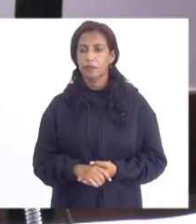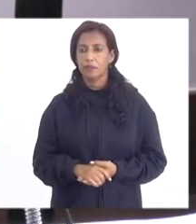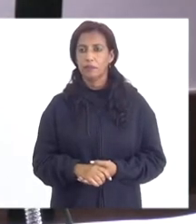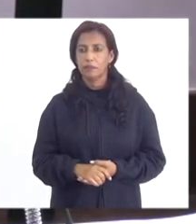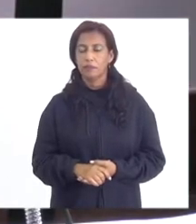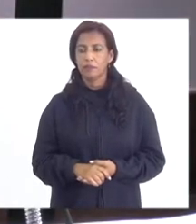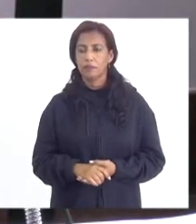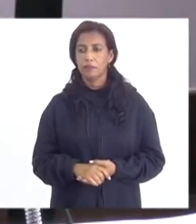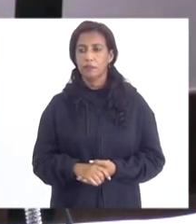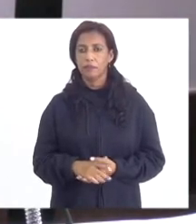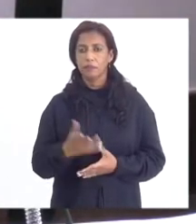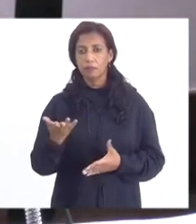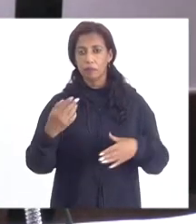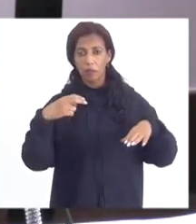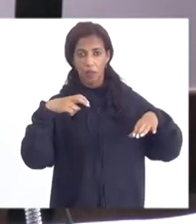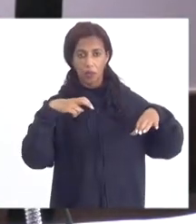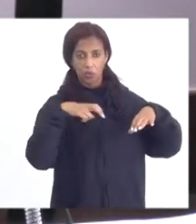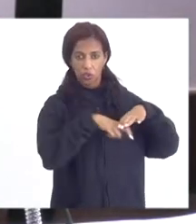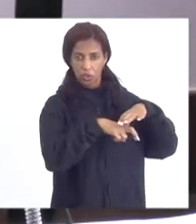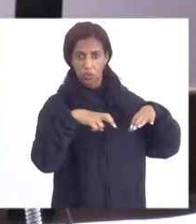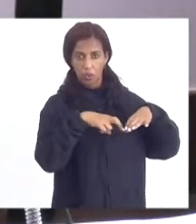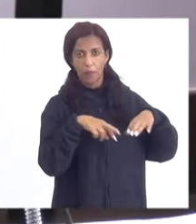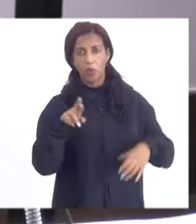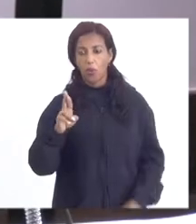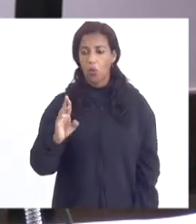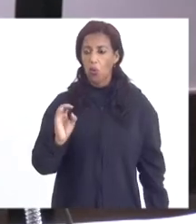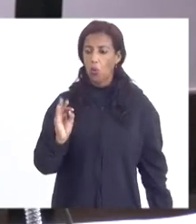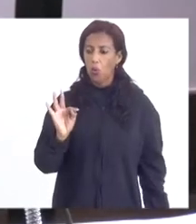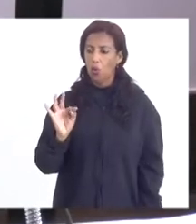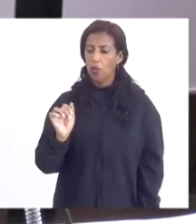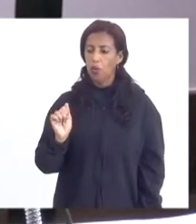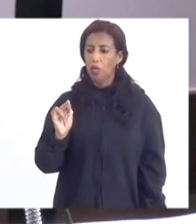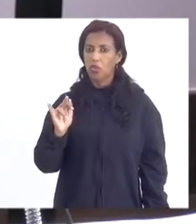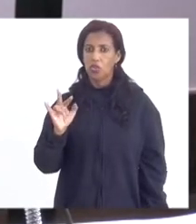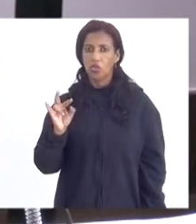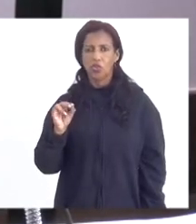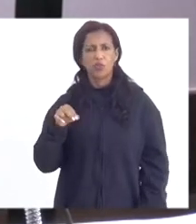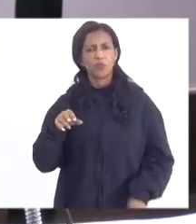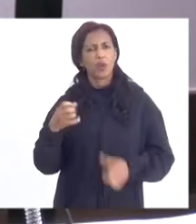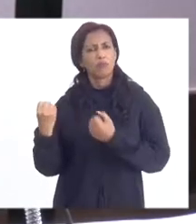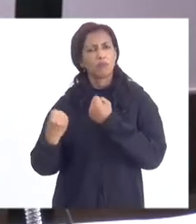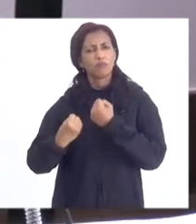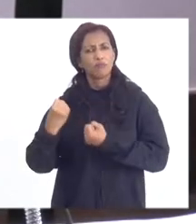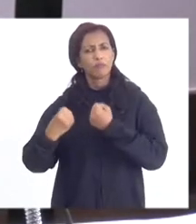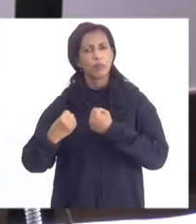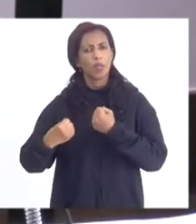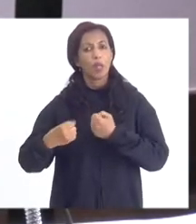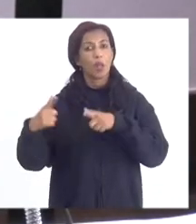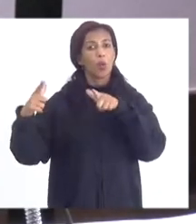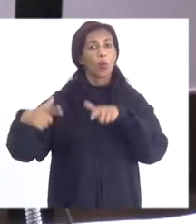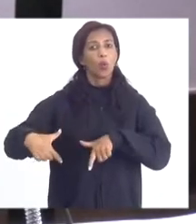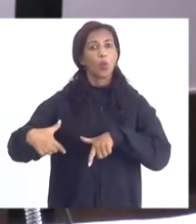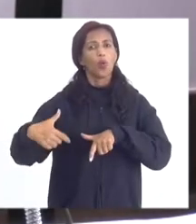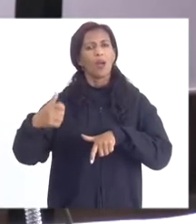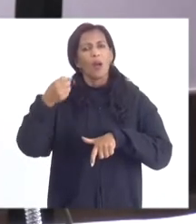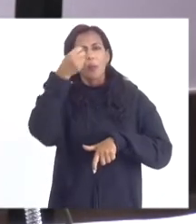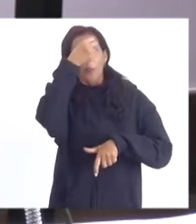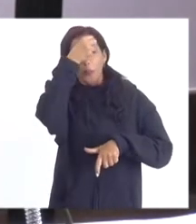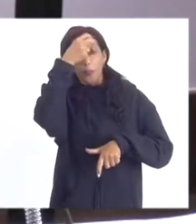é que os estacionamentos rotativos, eles são em logradouros públicos,